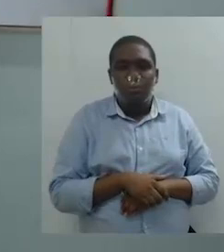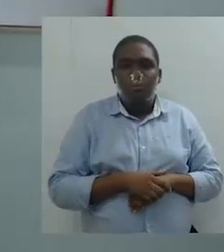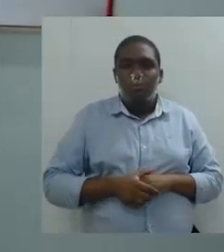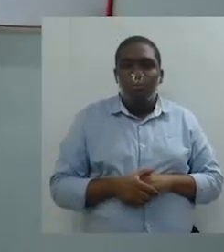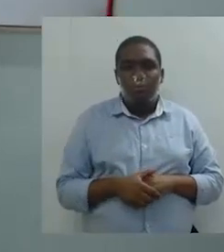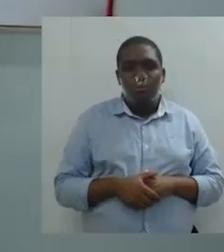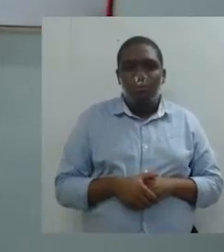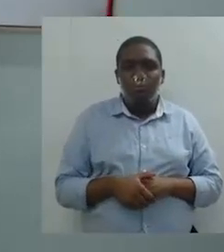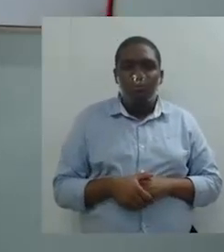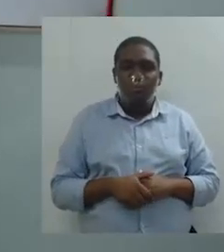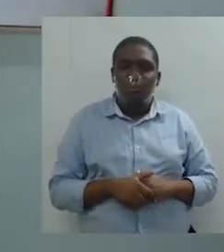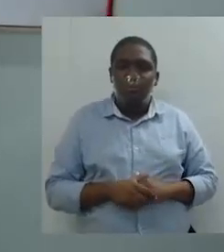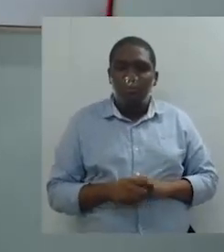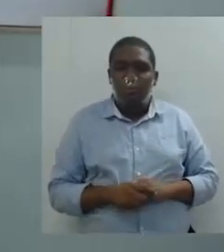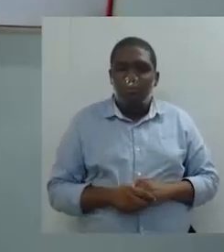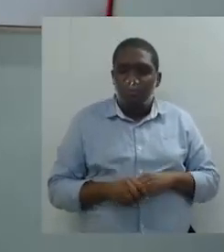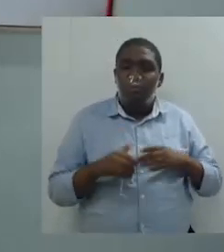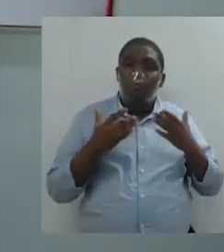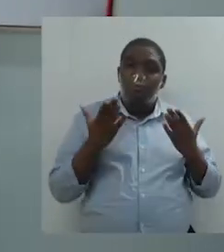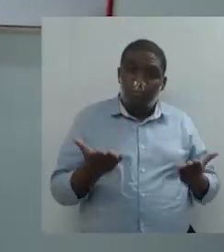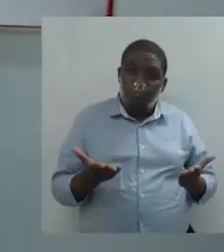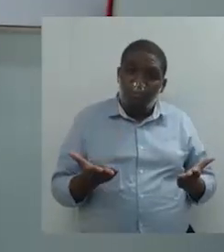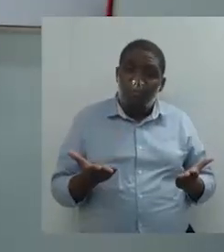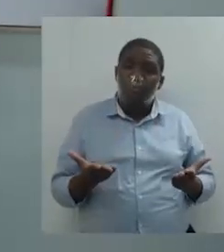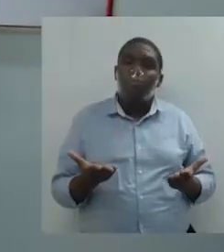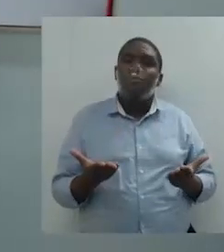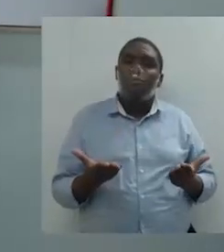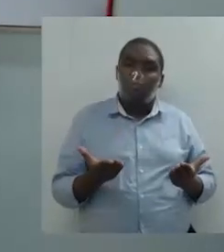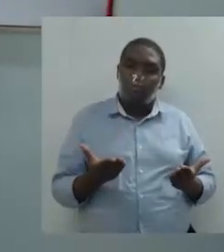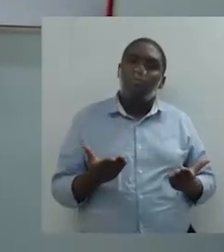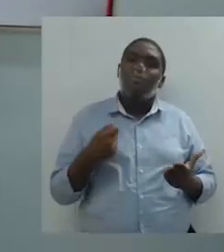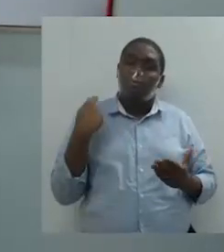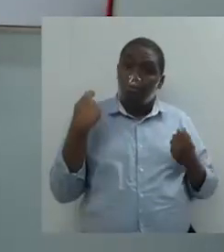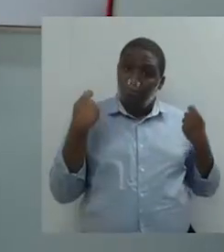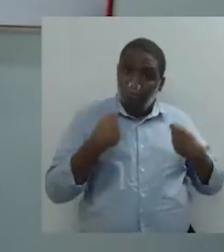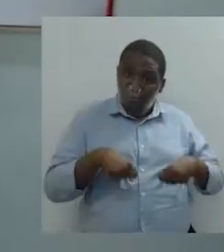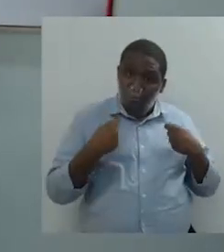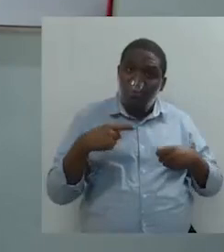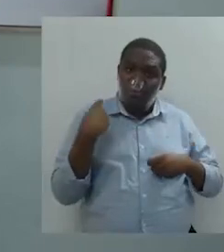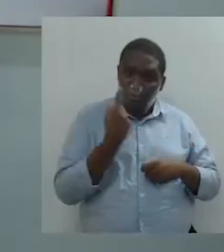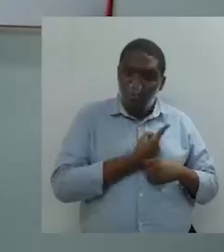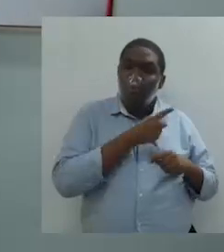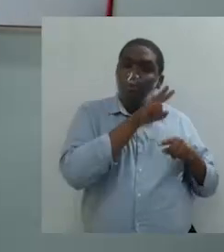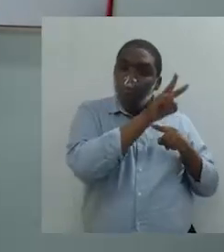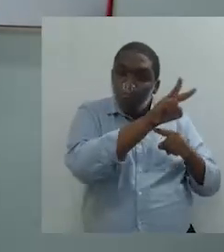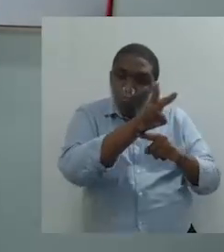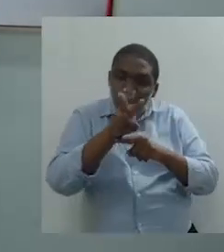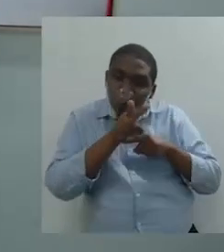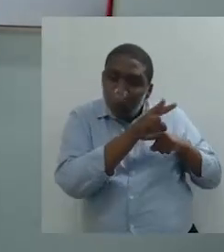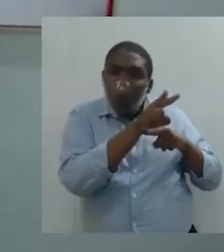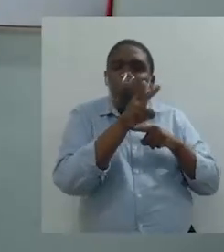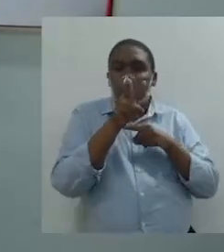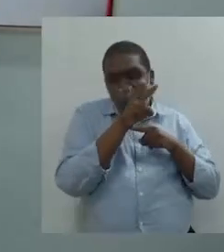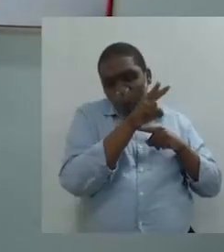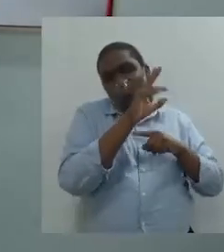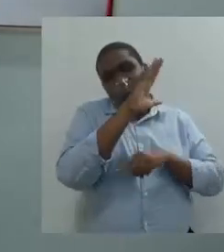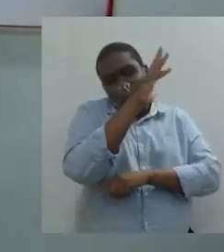vida. E aí precisamos preservar e conservar a natureza.